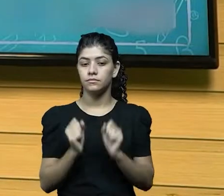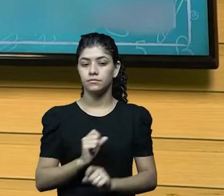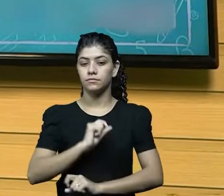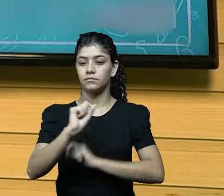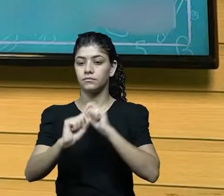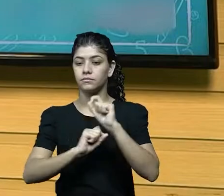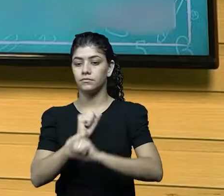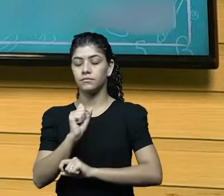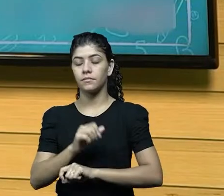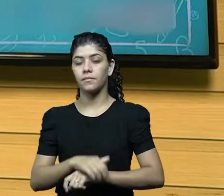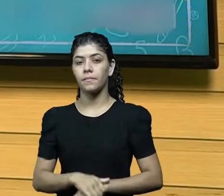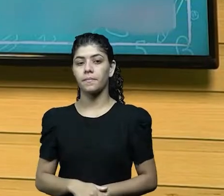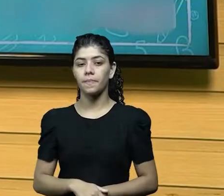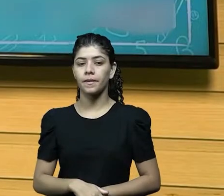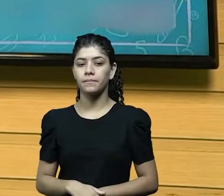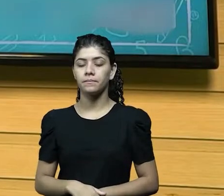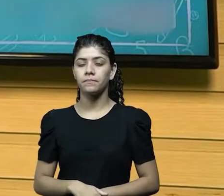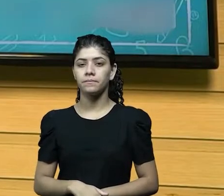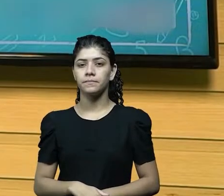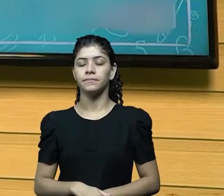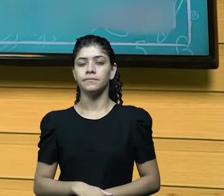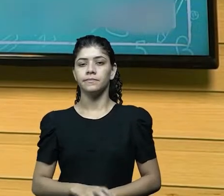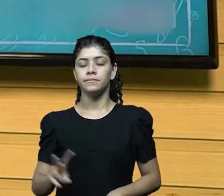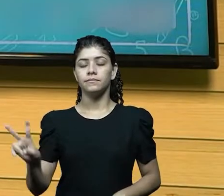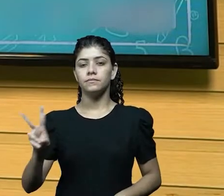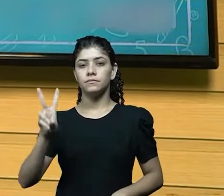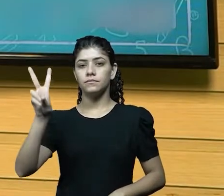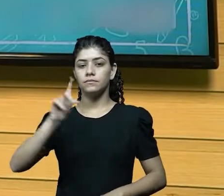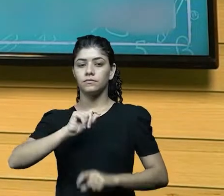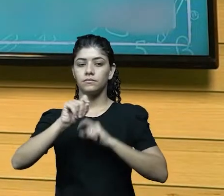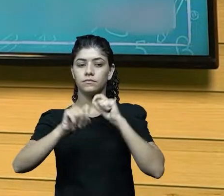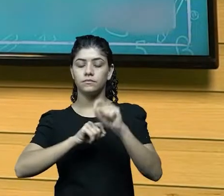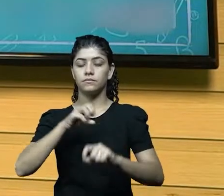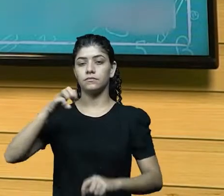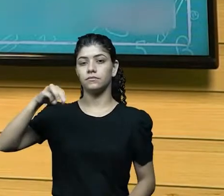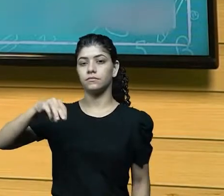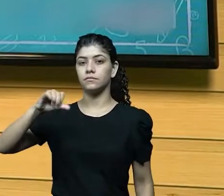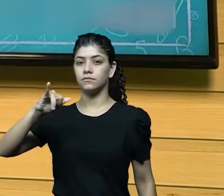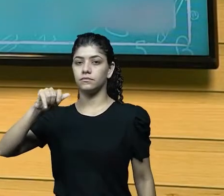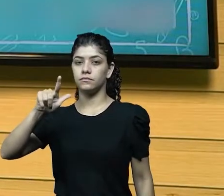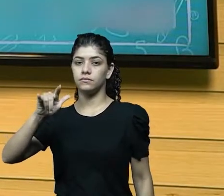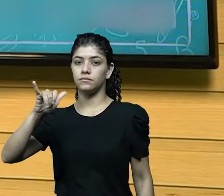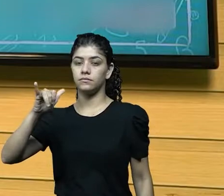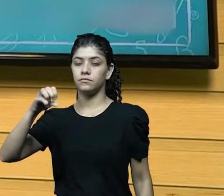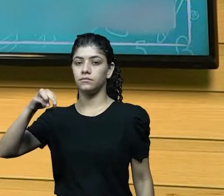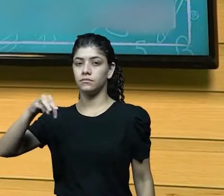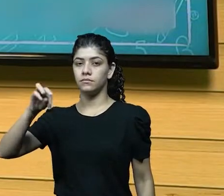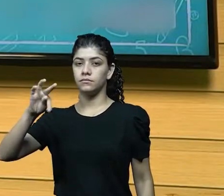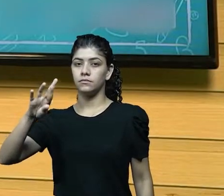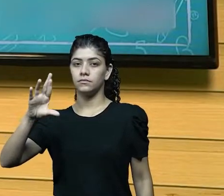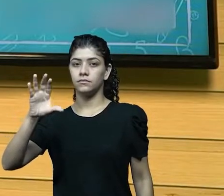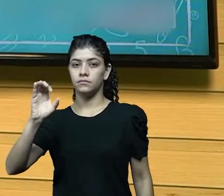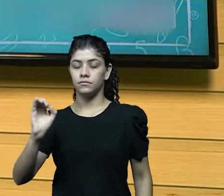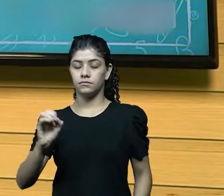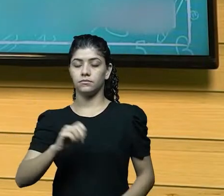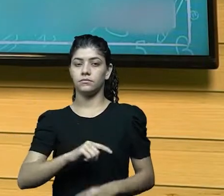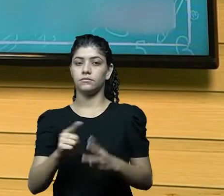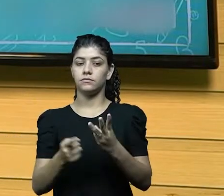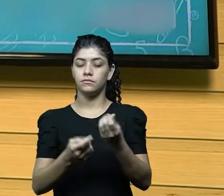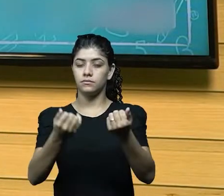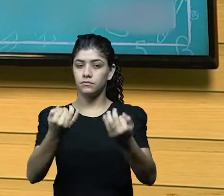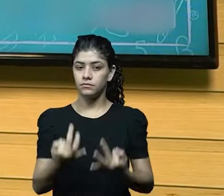conversão em centímetros, e aí o valor em milímetro muda. Ao invés de falarmos 25,4